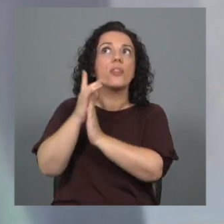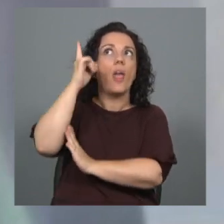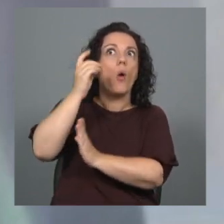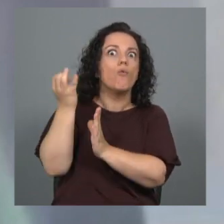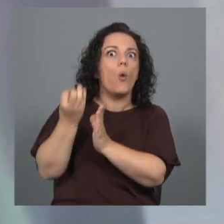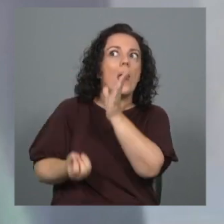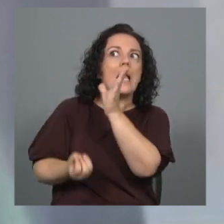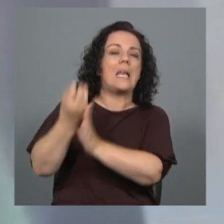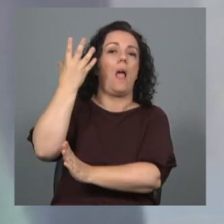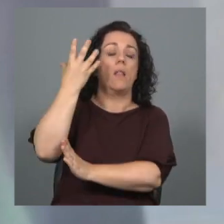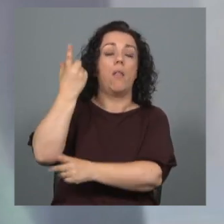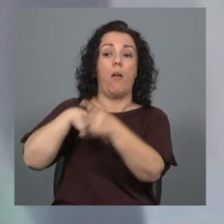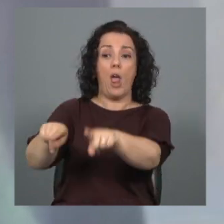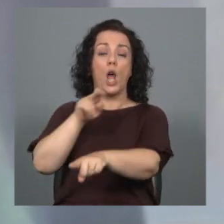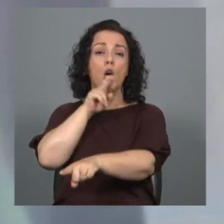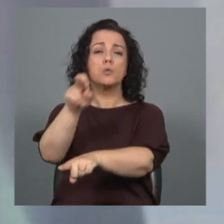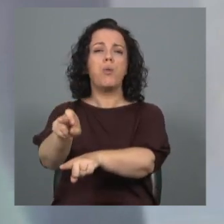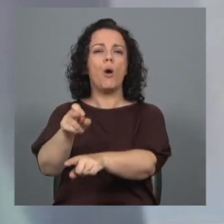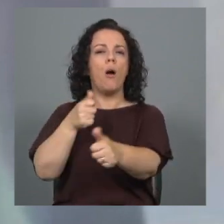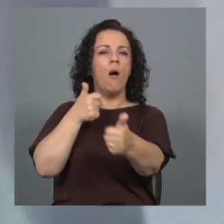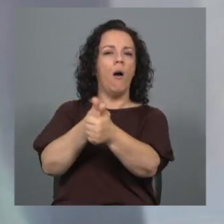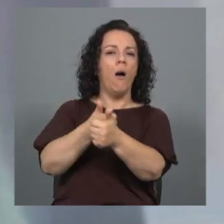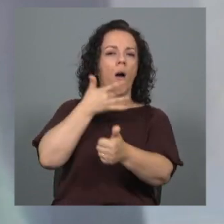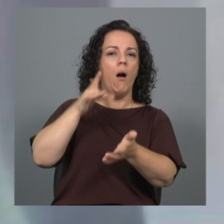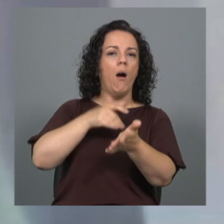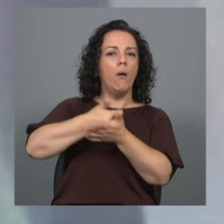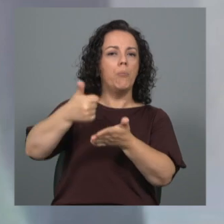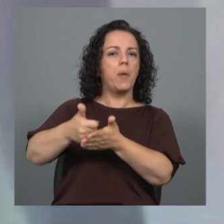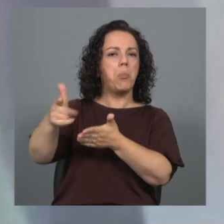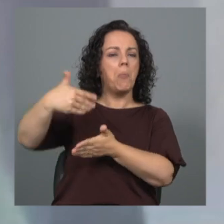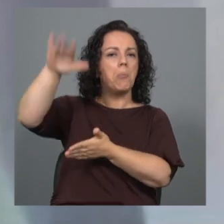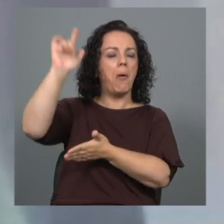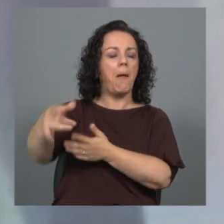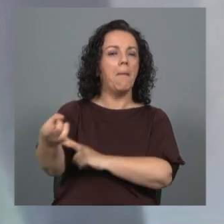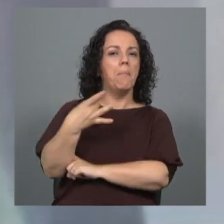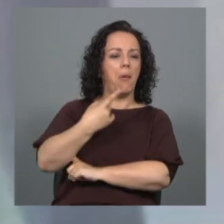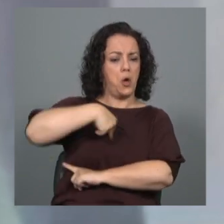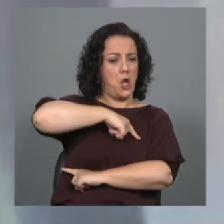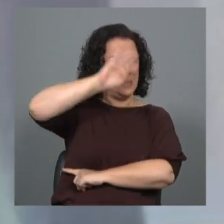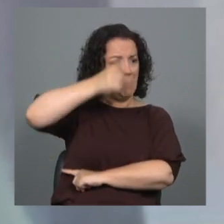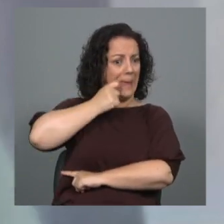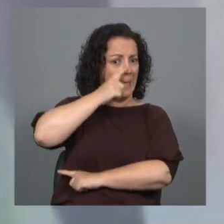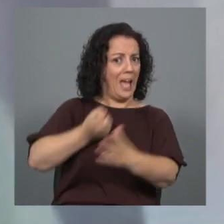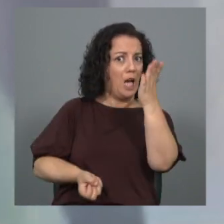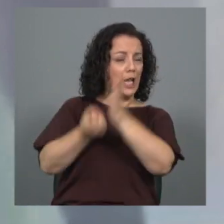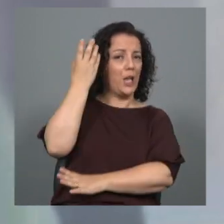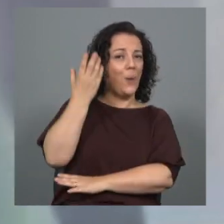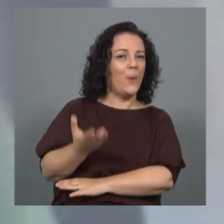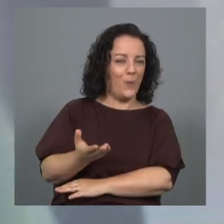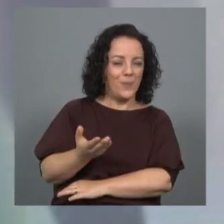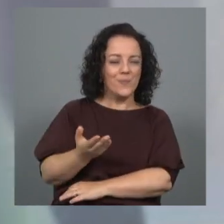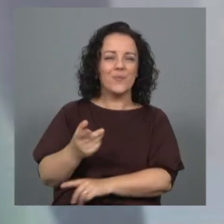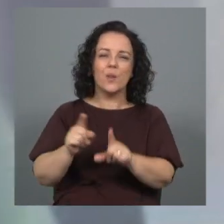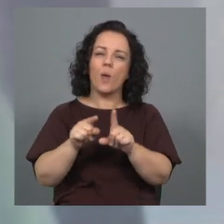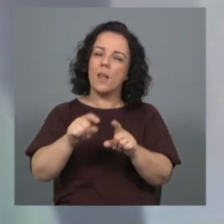muito mais bíblica do que nós, que temos as Escrituras e que sabemos quem é que criou tudo isto. E, portanto, todo este